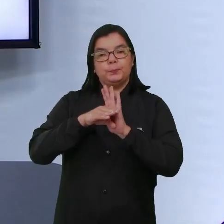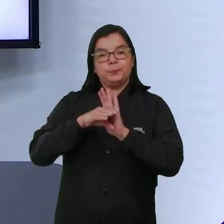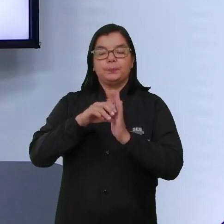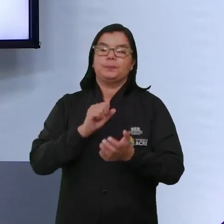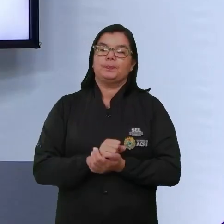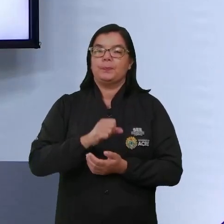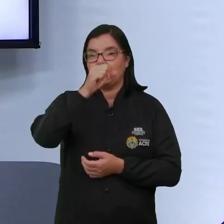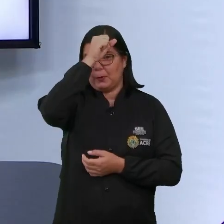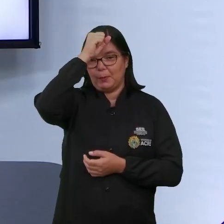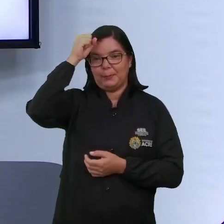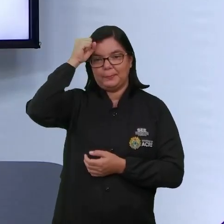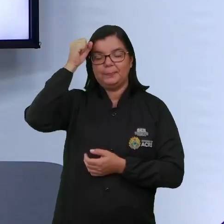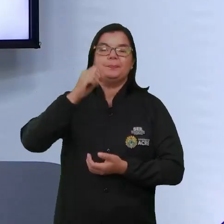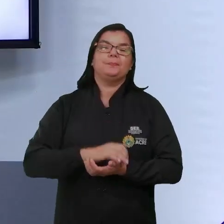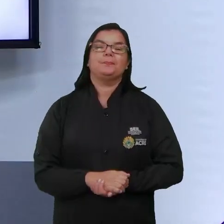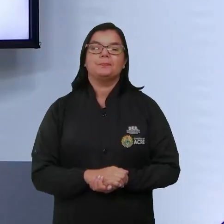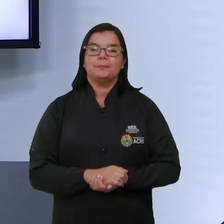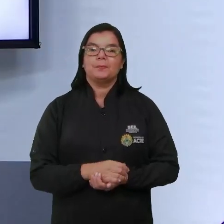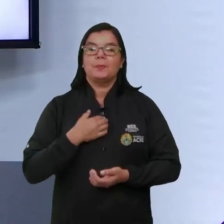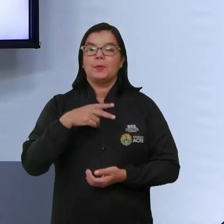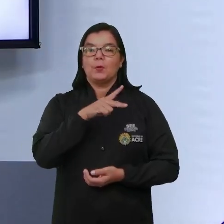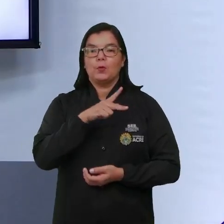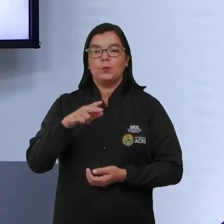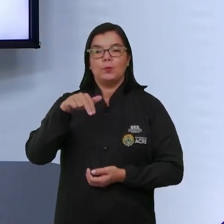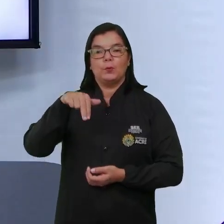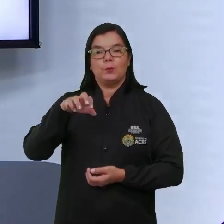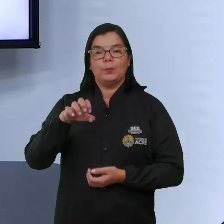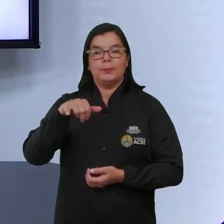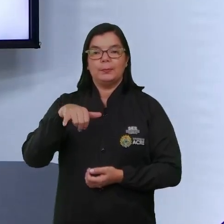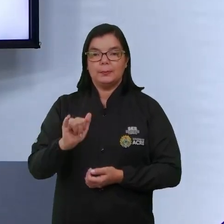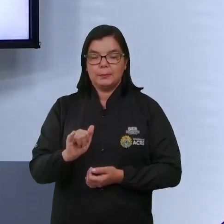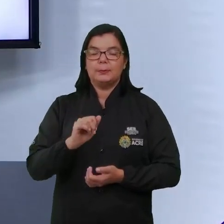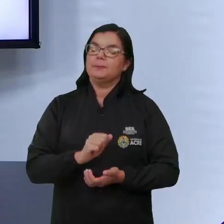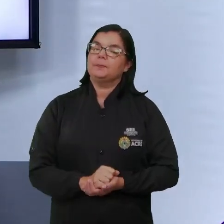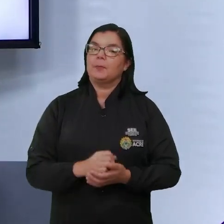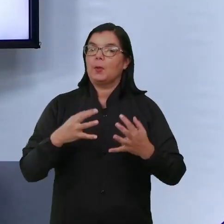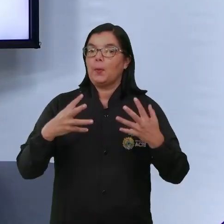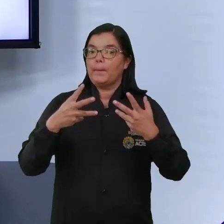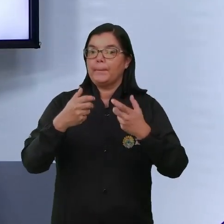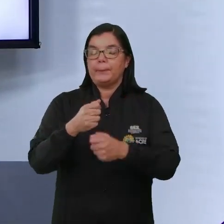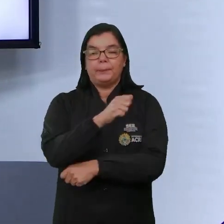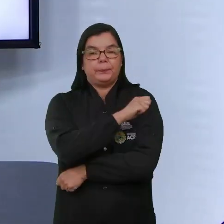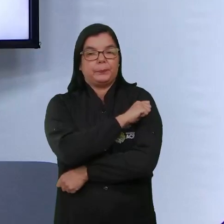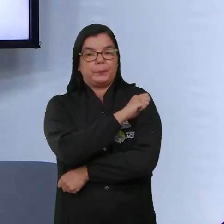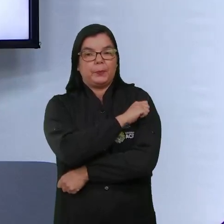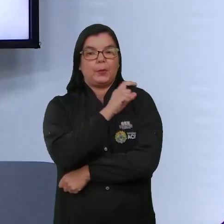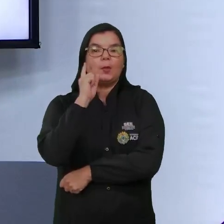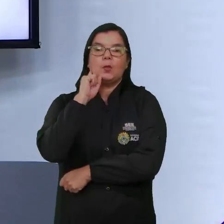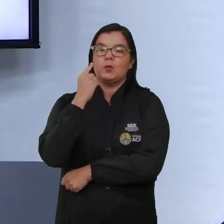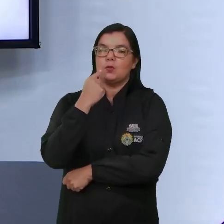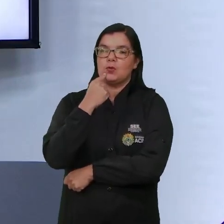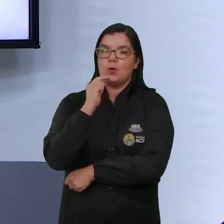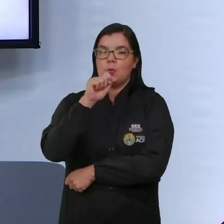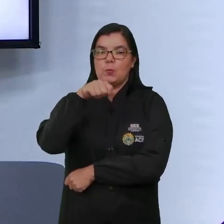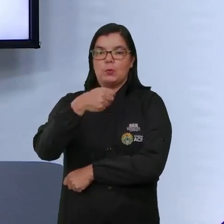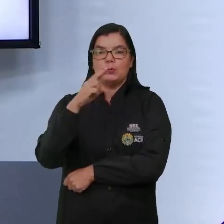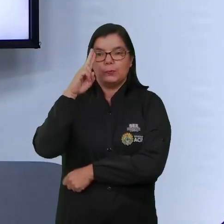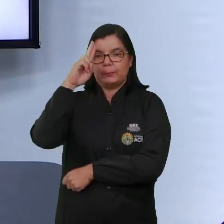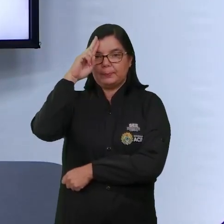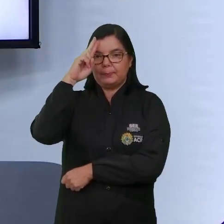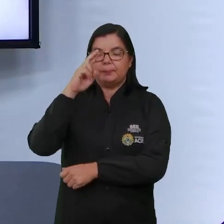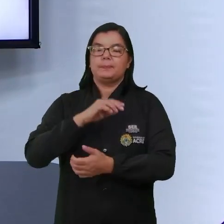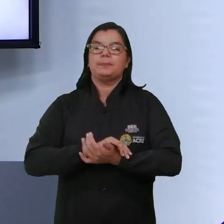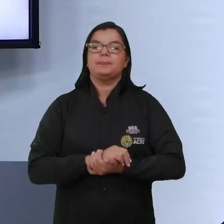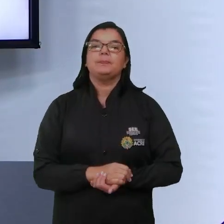curricular Sociologia. Eu sou o professor Ney Araújo e para todos os alunos surdos este é o meu